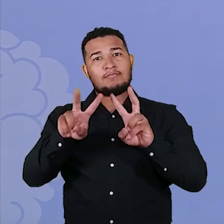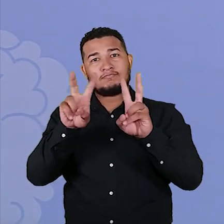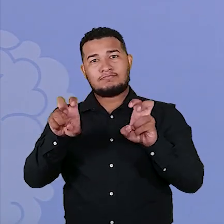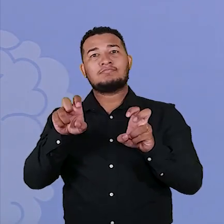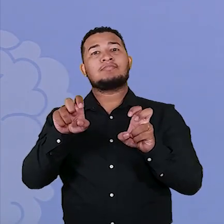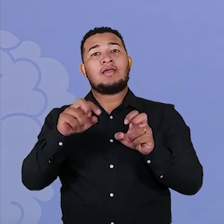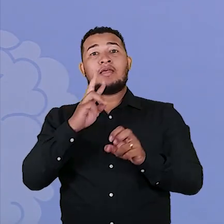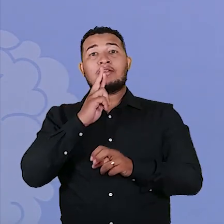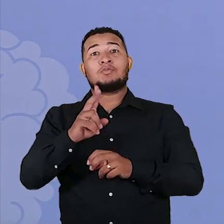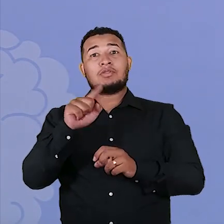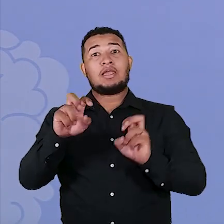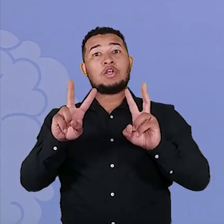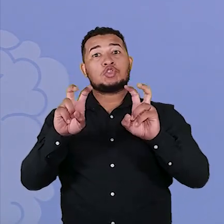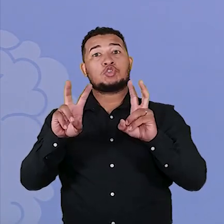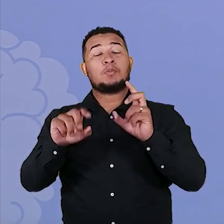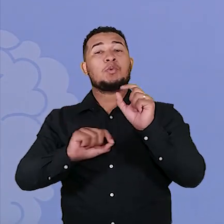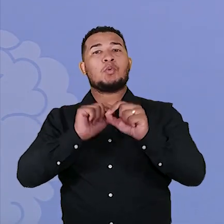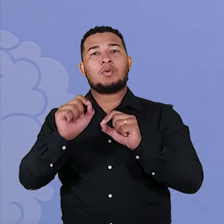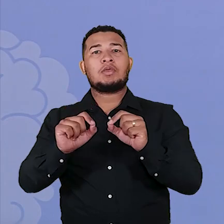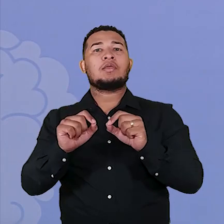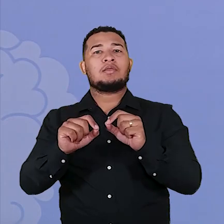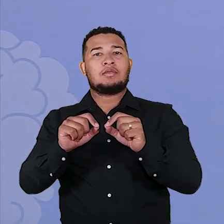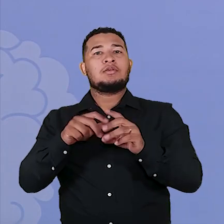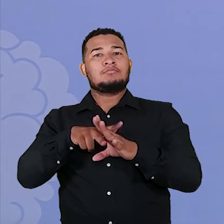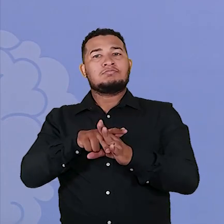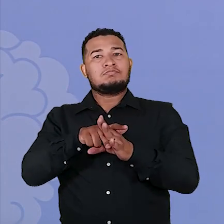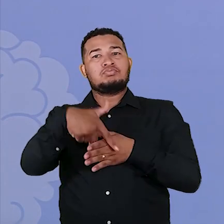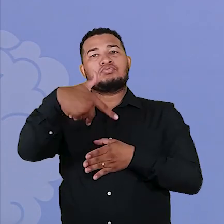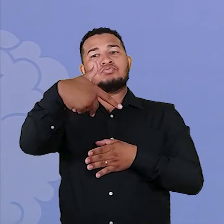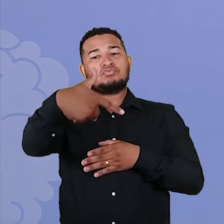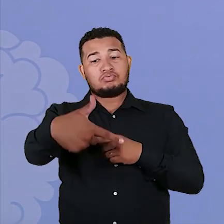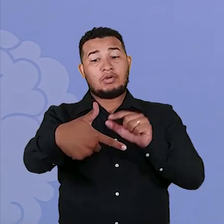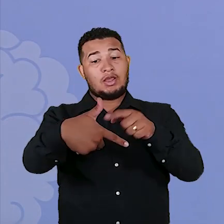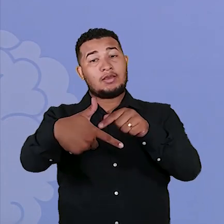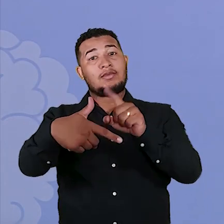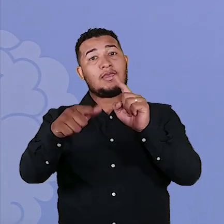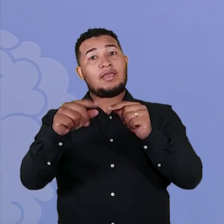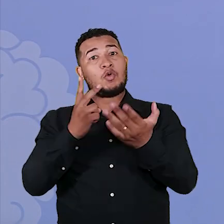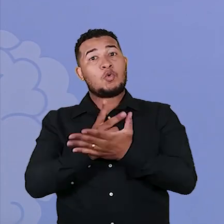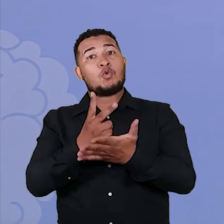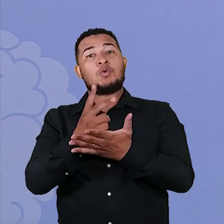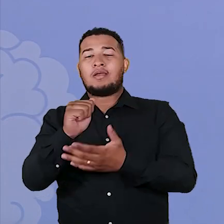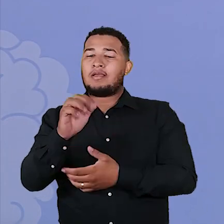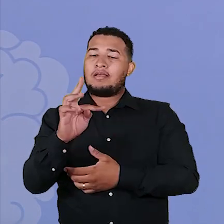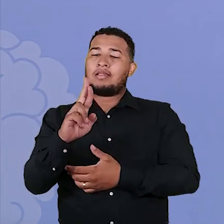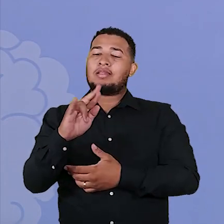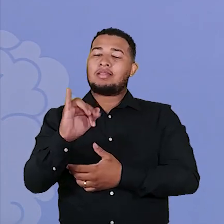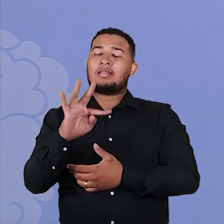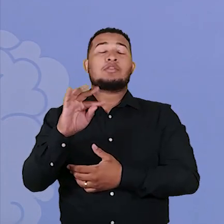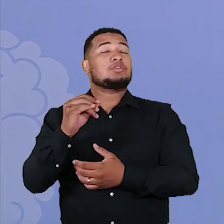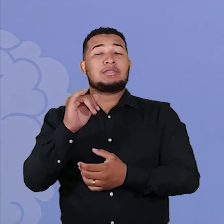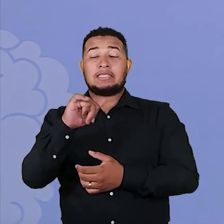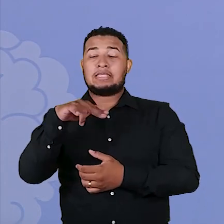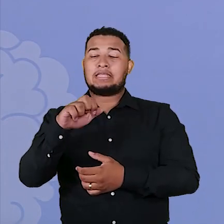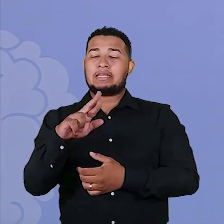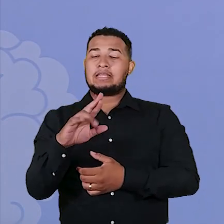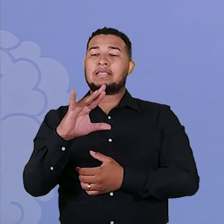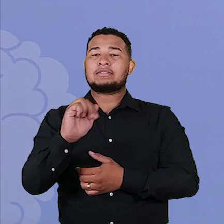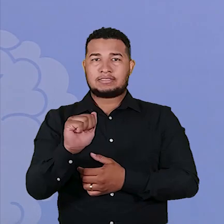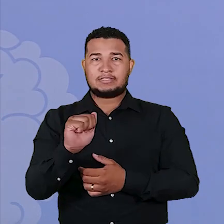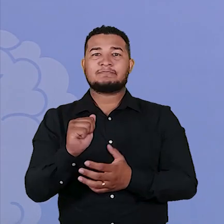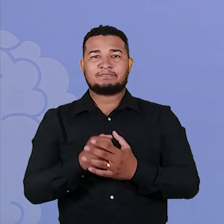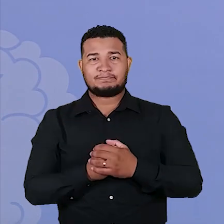bom então novamente essa questão a resposta é sobre interessa que o cavaleiro ele teria que